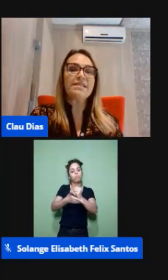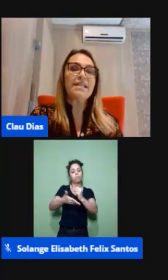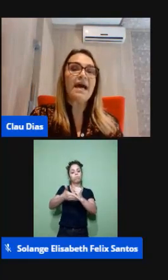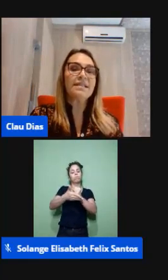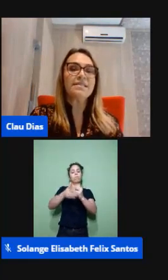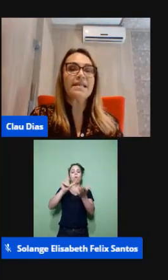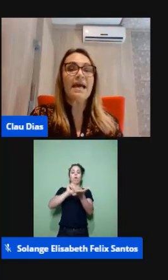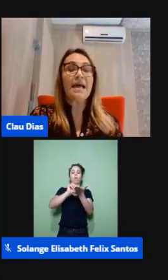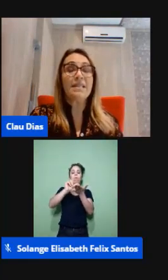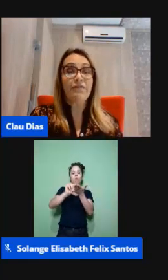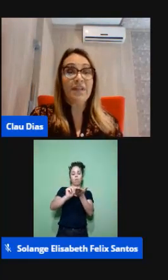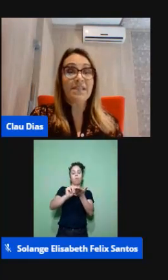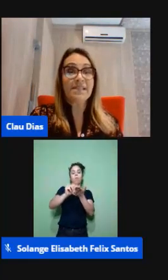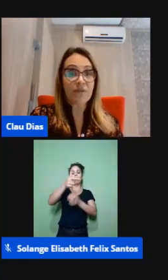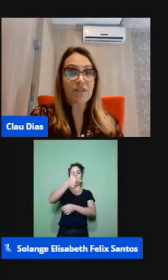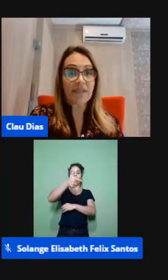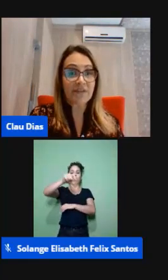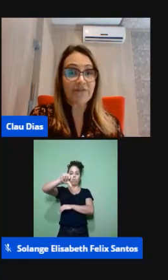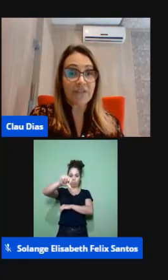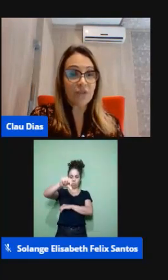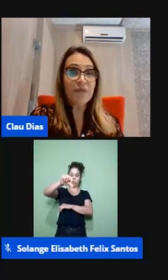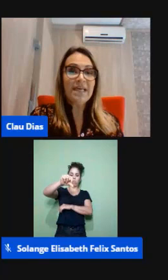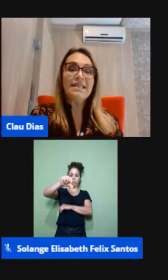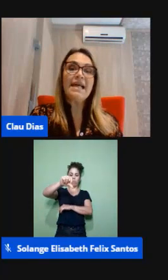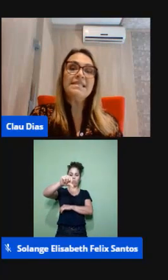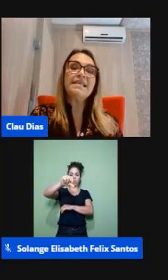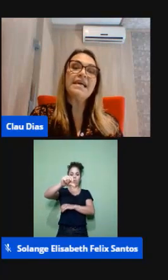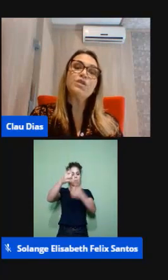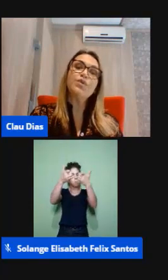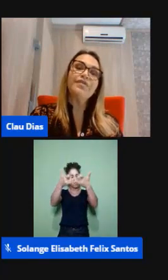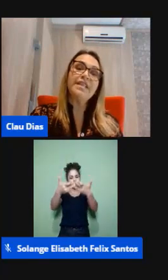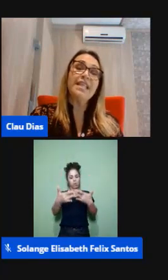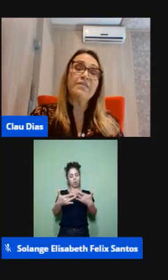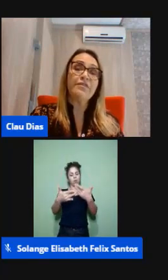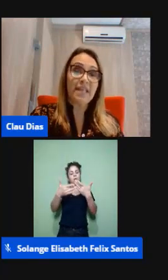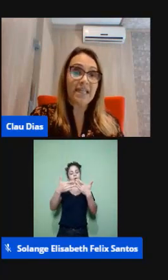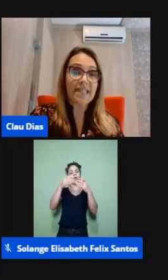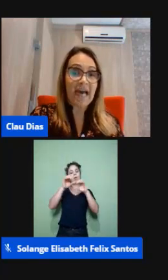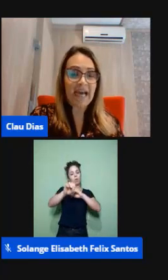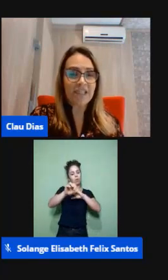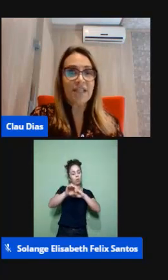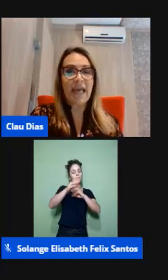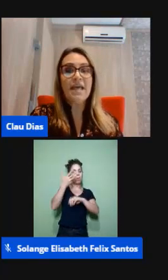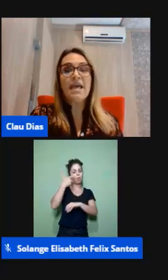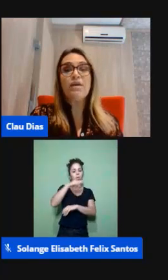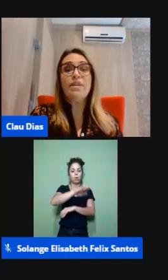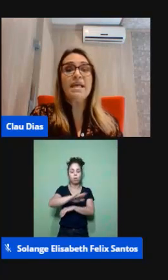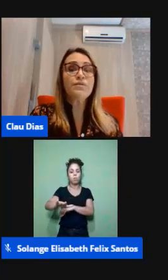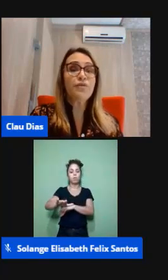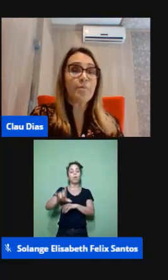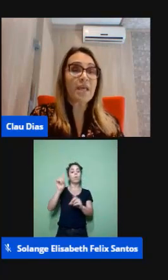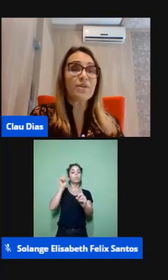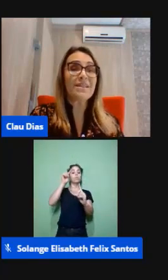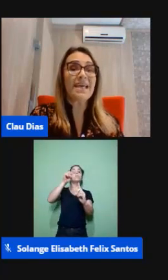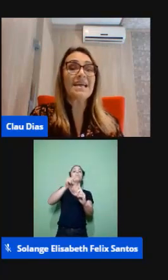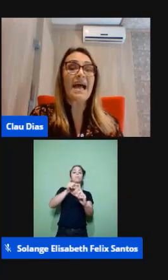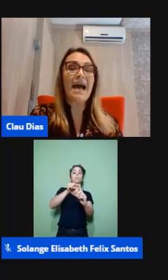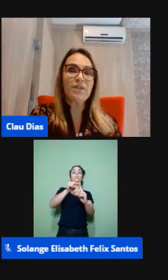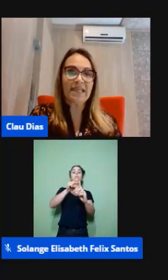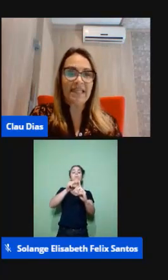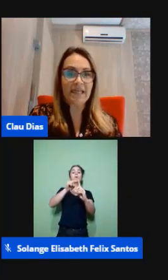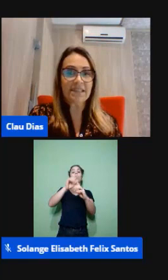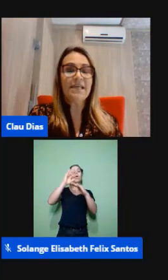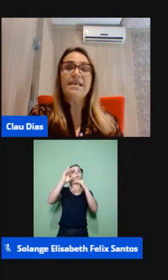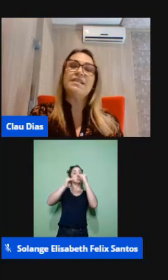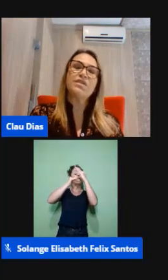são apresentadas, né, a definição da educação infantil, traz que a sua finalidade, né, é o desenvolvimento